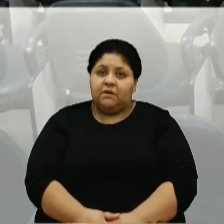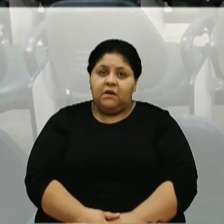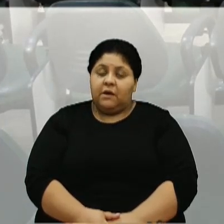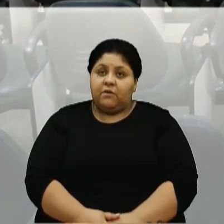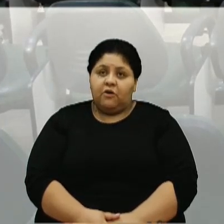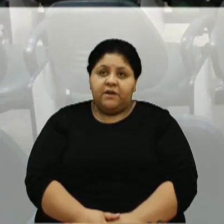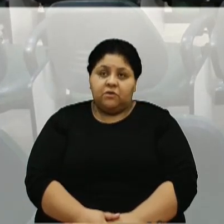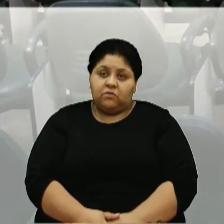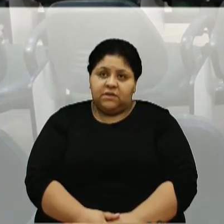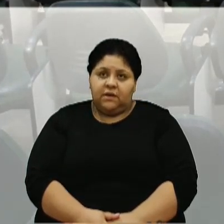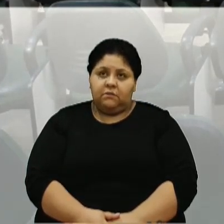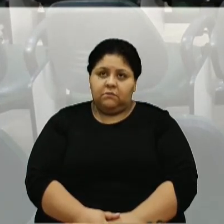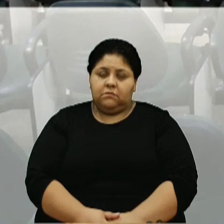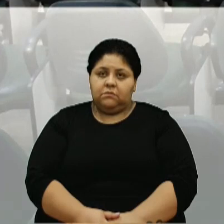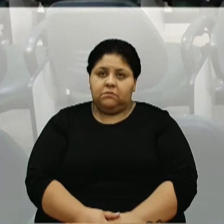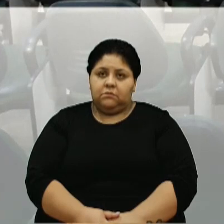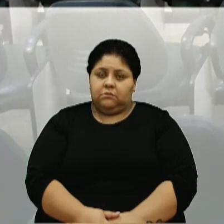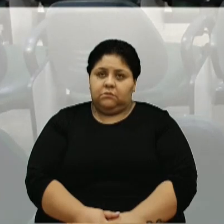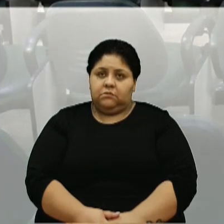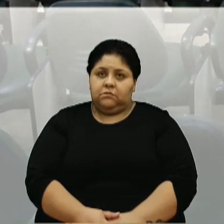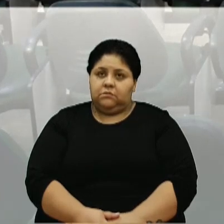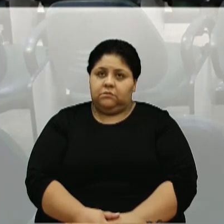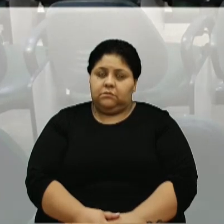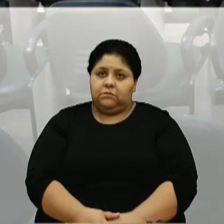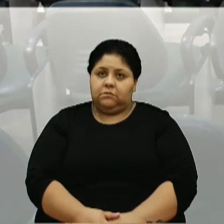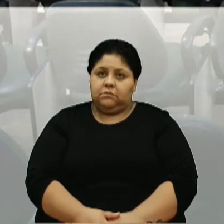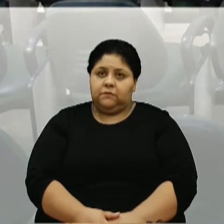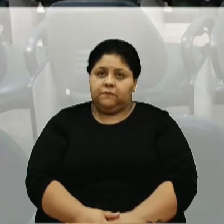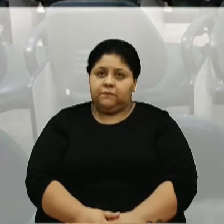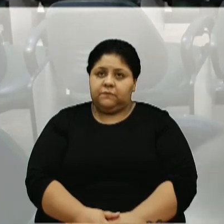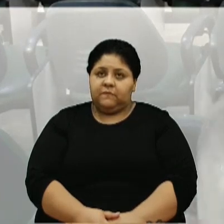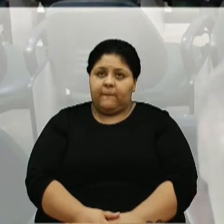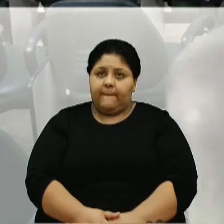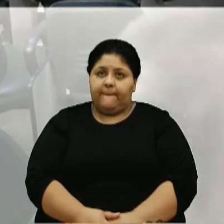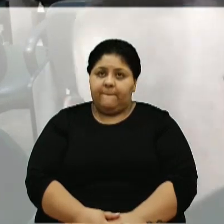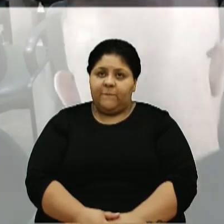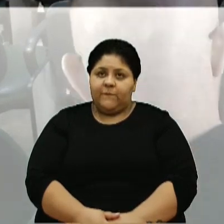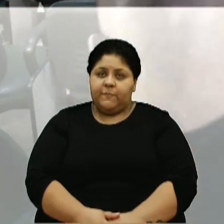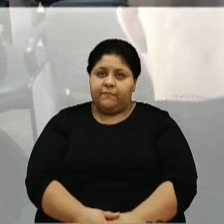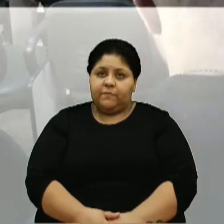Luiz? Tá. Essas receitas, despesas, aqui a receita capital é o...